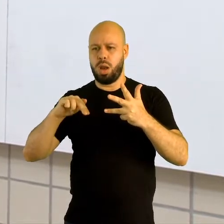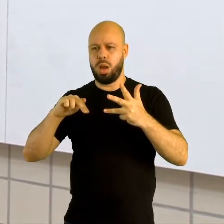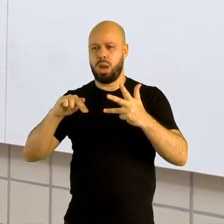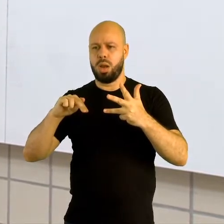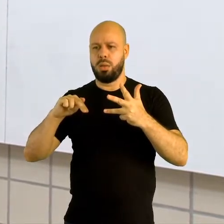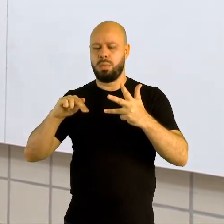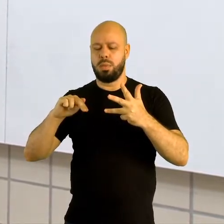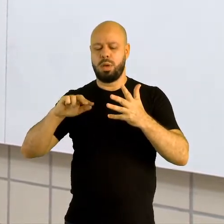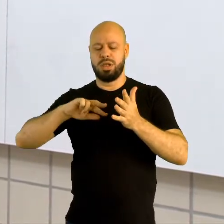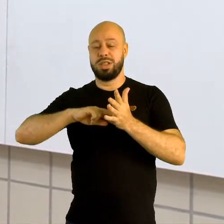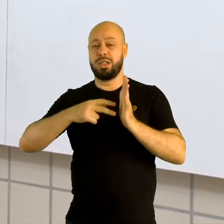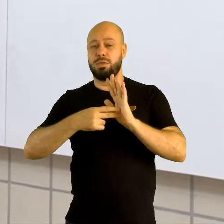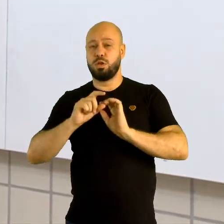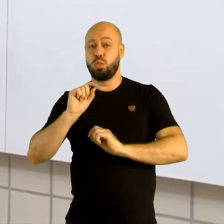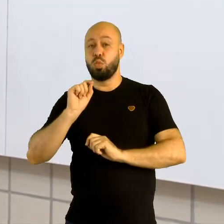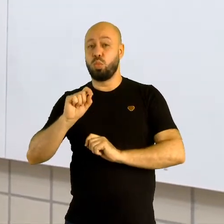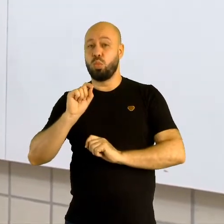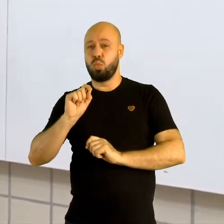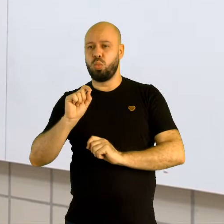Que significa